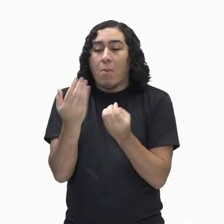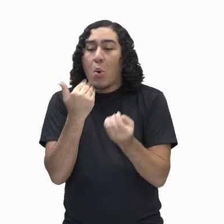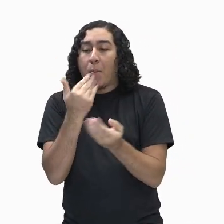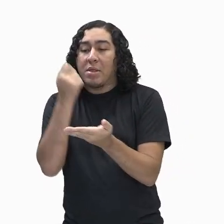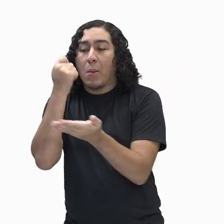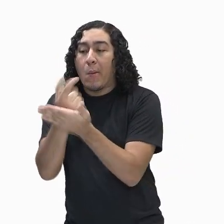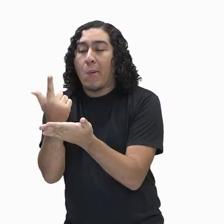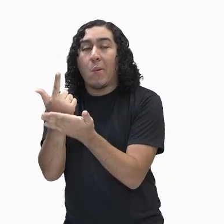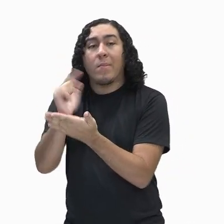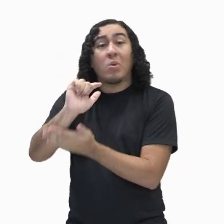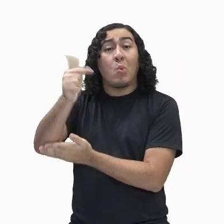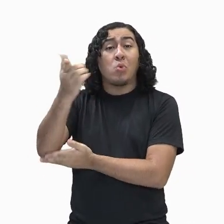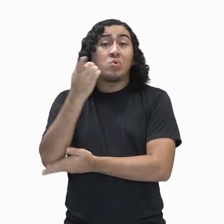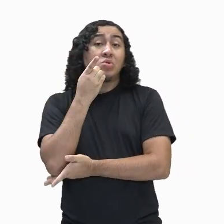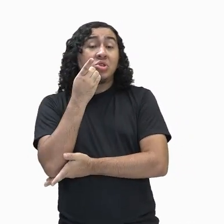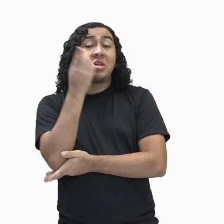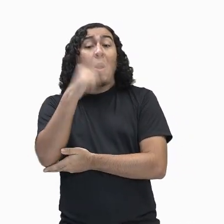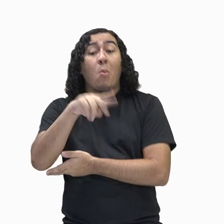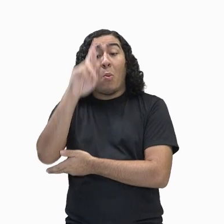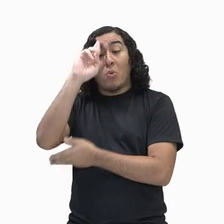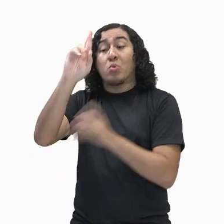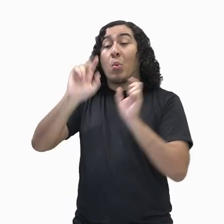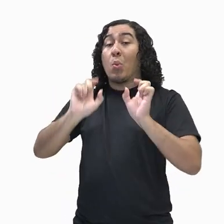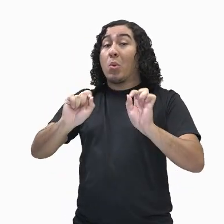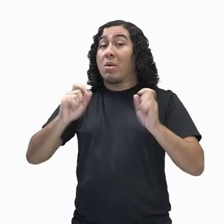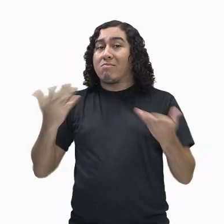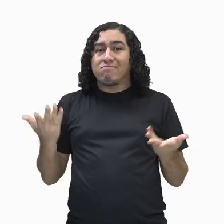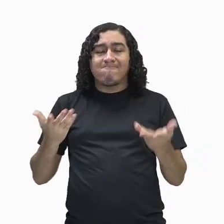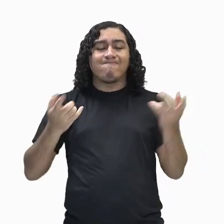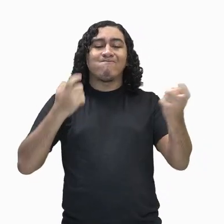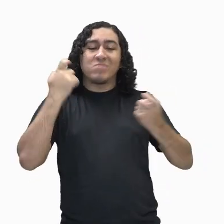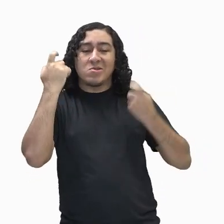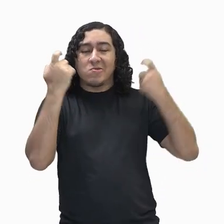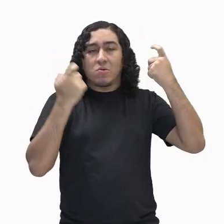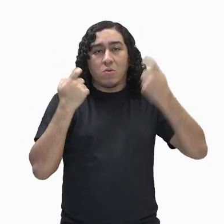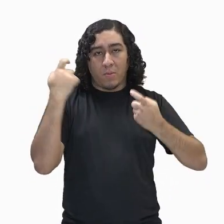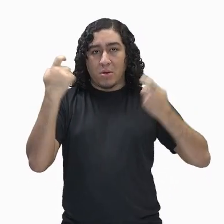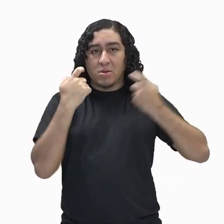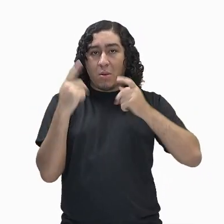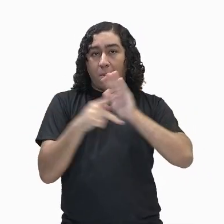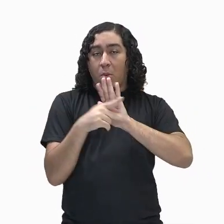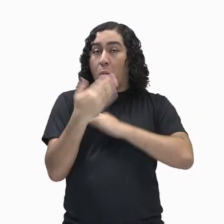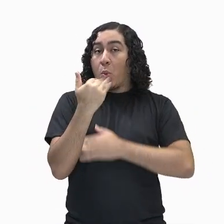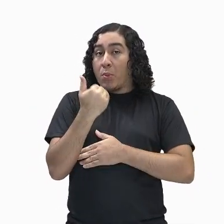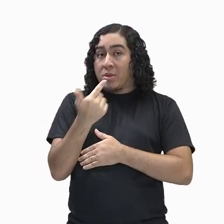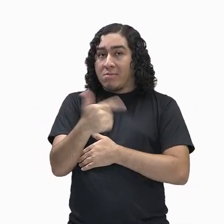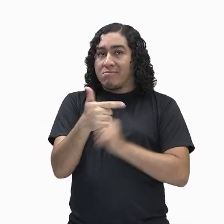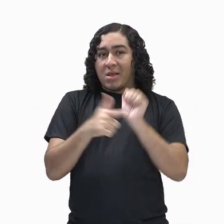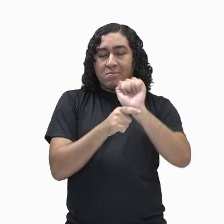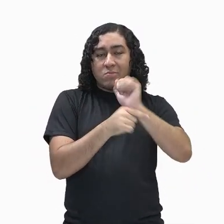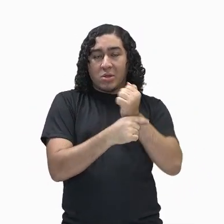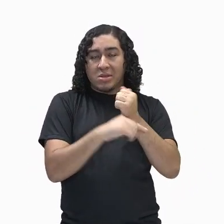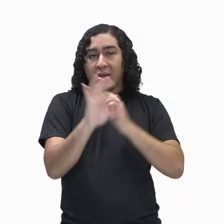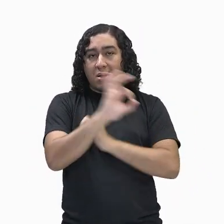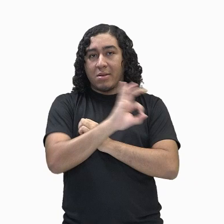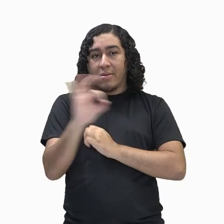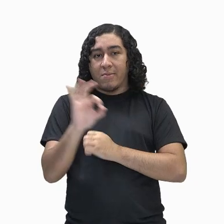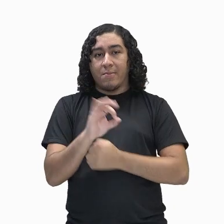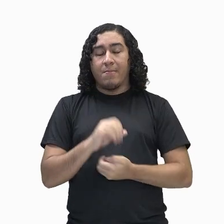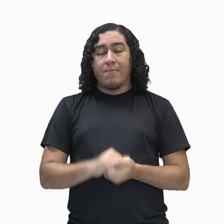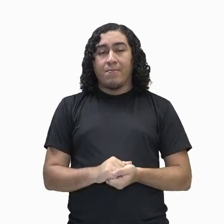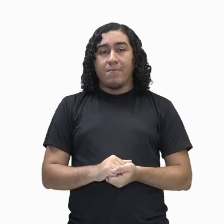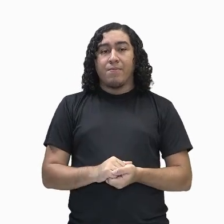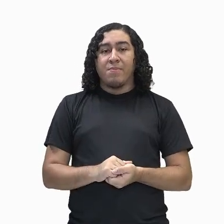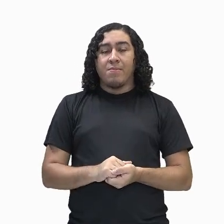dia seguinte, na semana seguinte. Isso é insegurança alimentar. Há também,